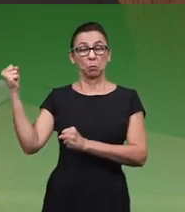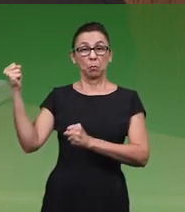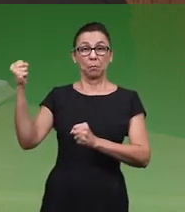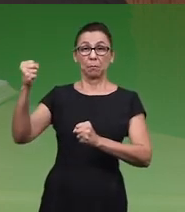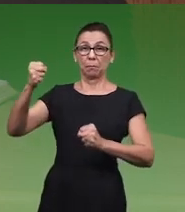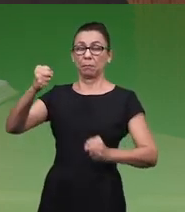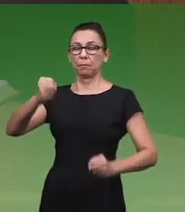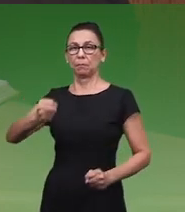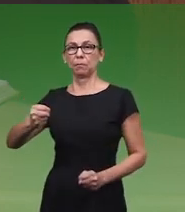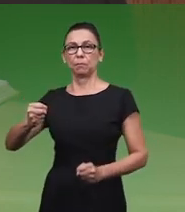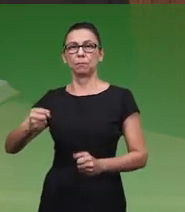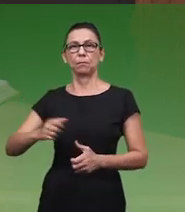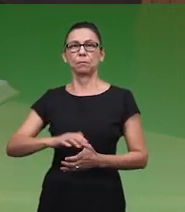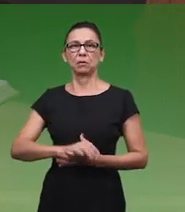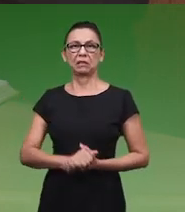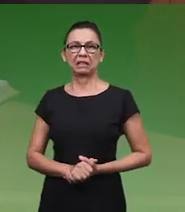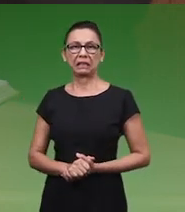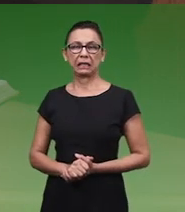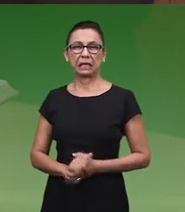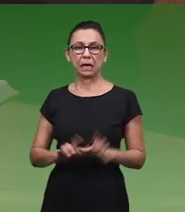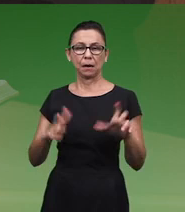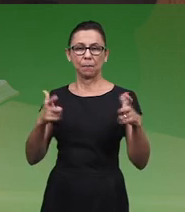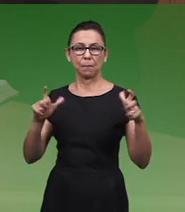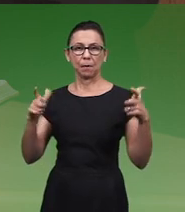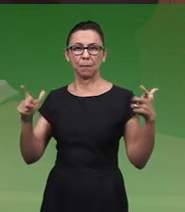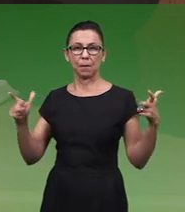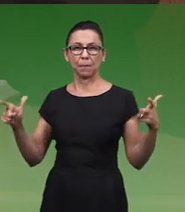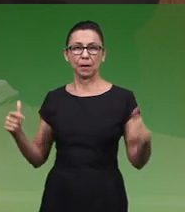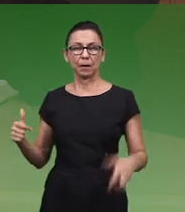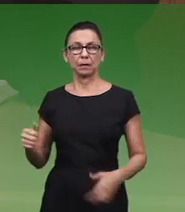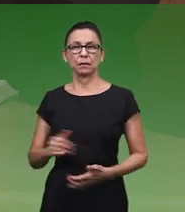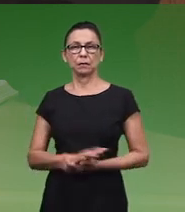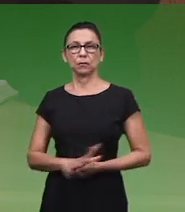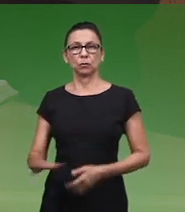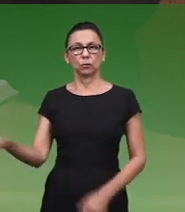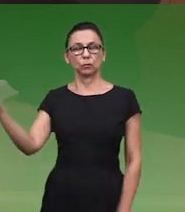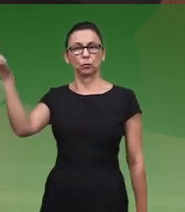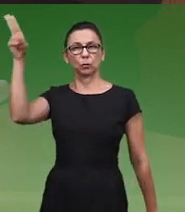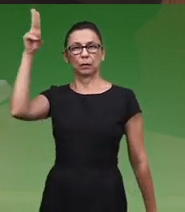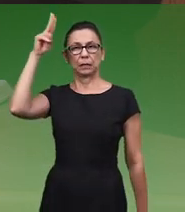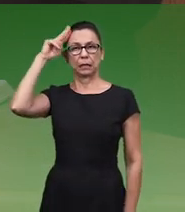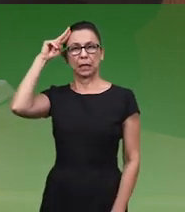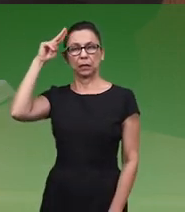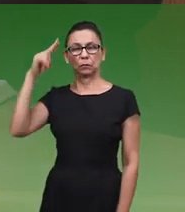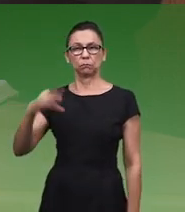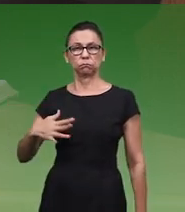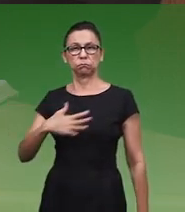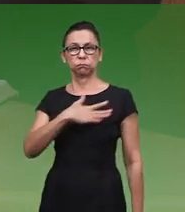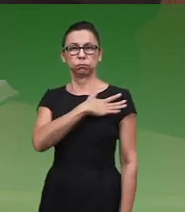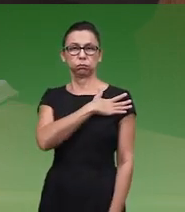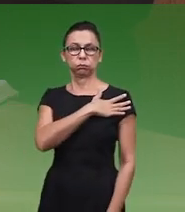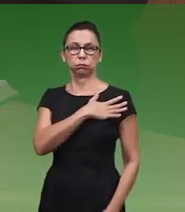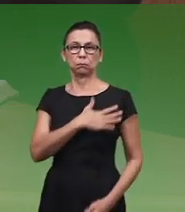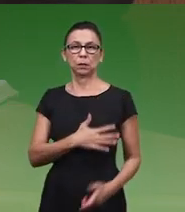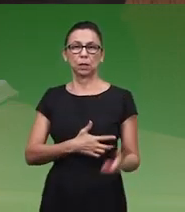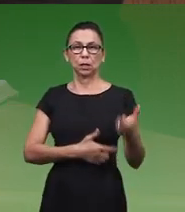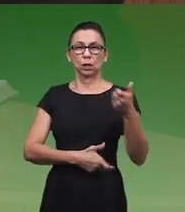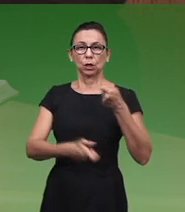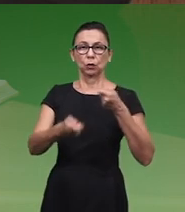sabiam que tinham. Eles tinham uma supremacia militar sobre todas as tribos